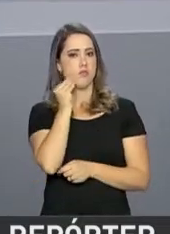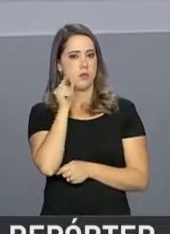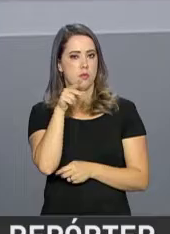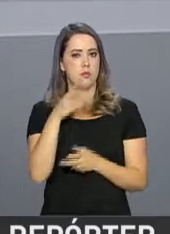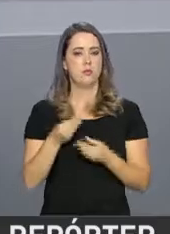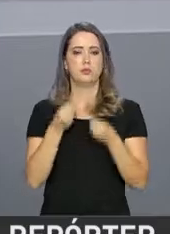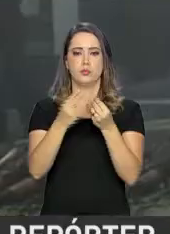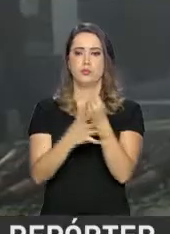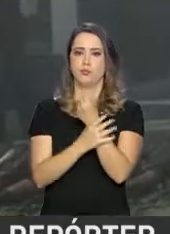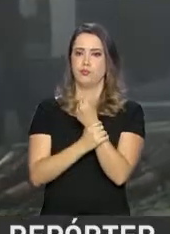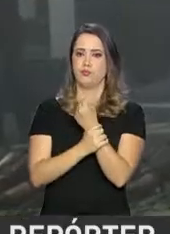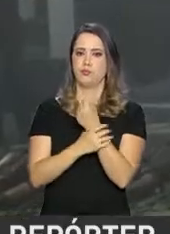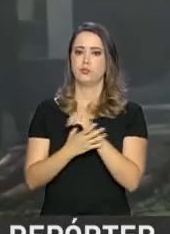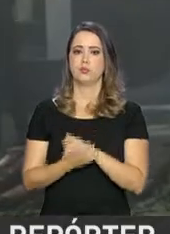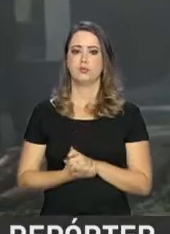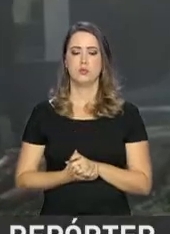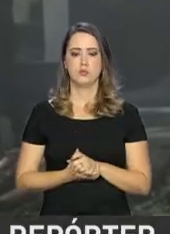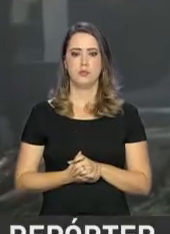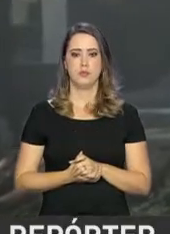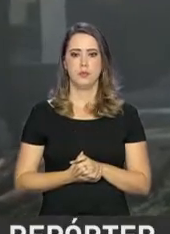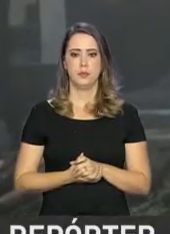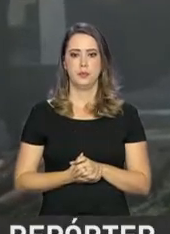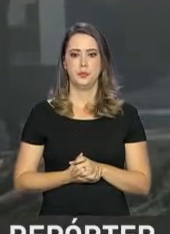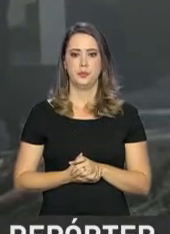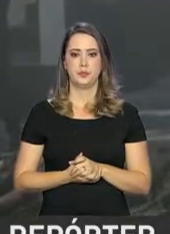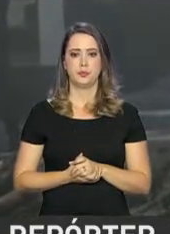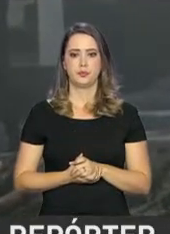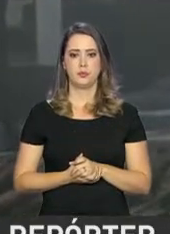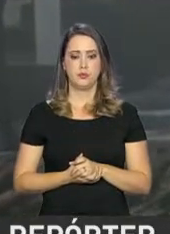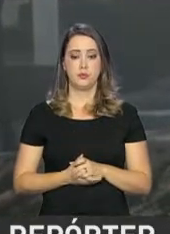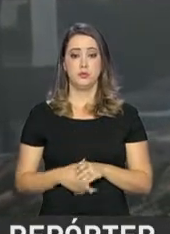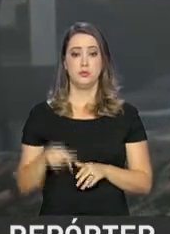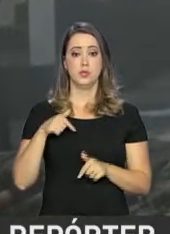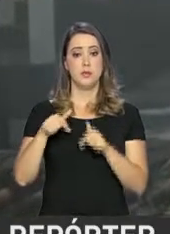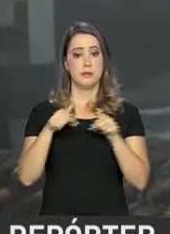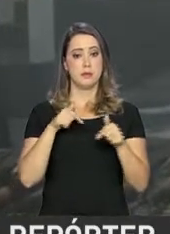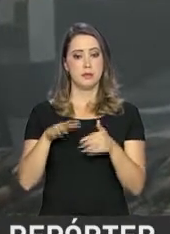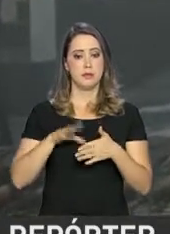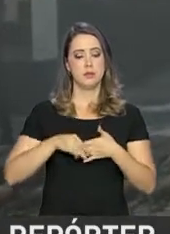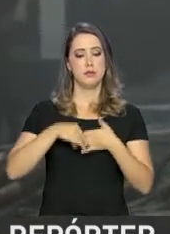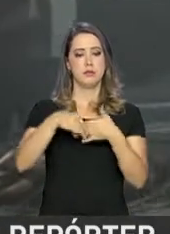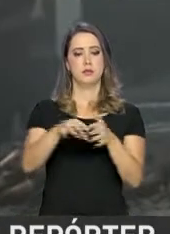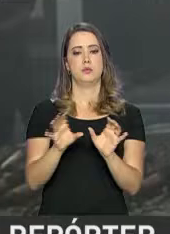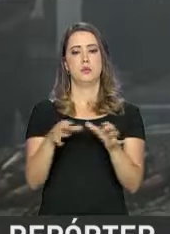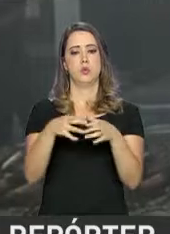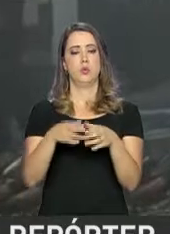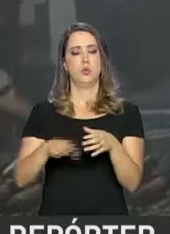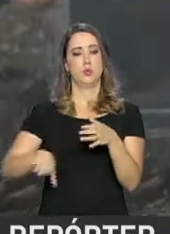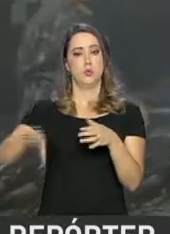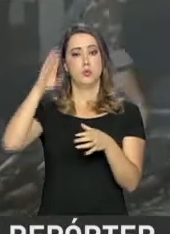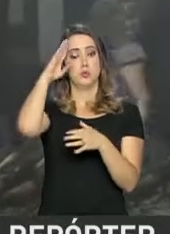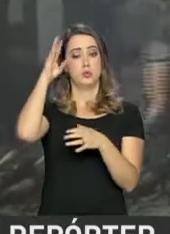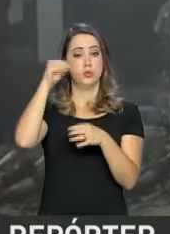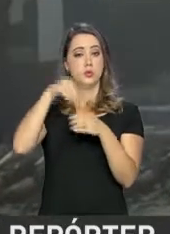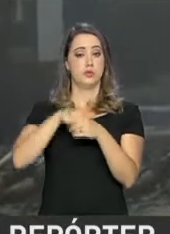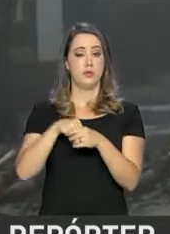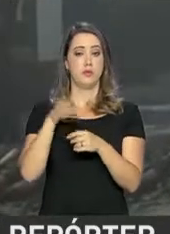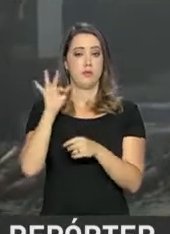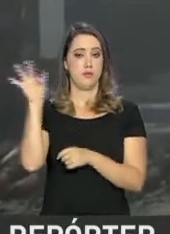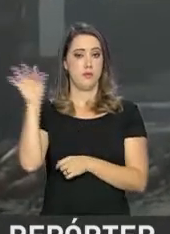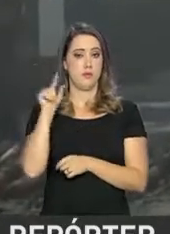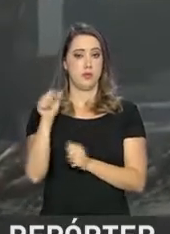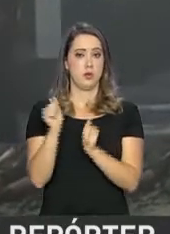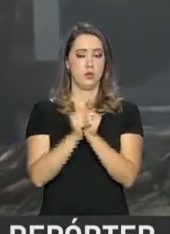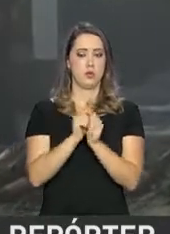atirador essa iniciativa é do gabinete essa coordenação do gabinete de intervenção federal e juntamente com